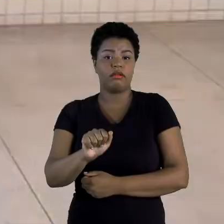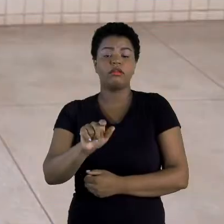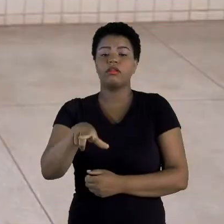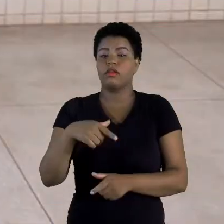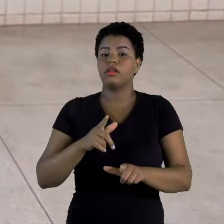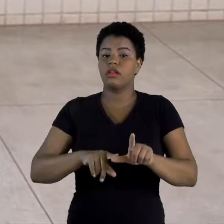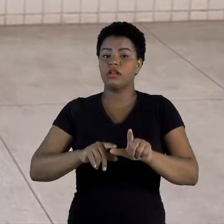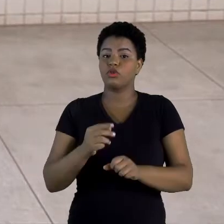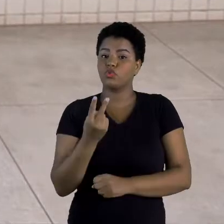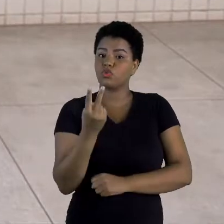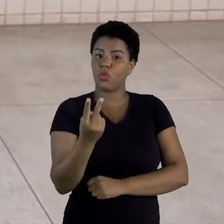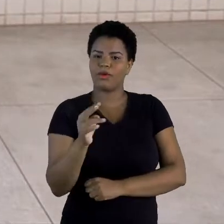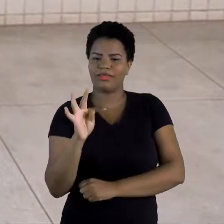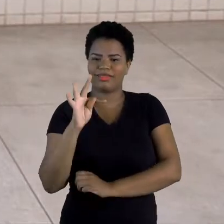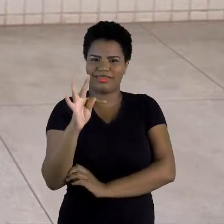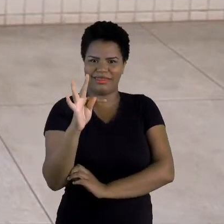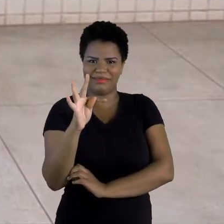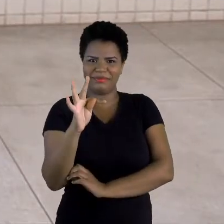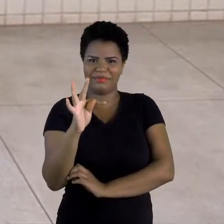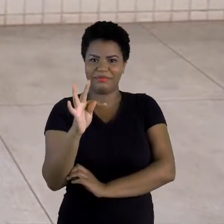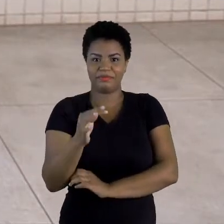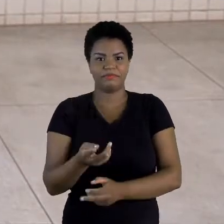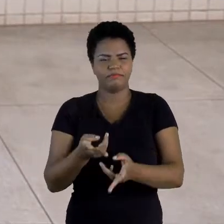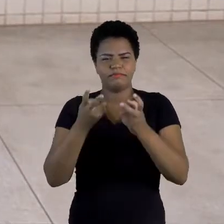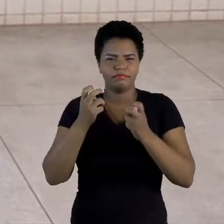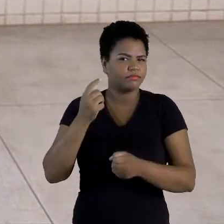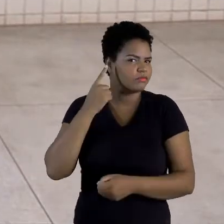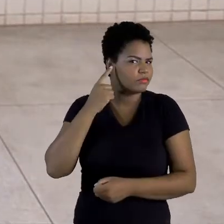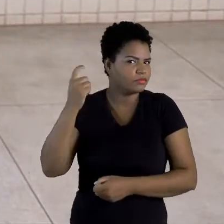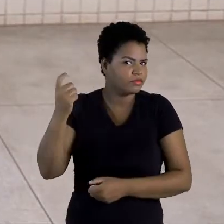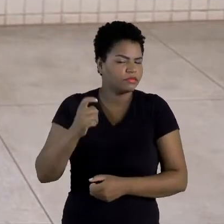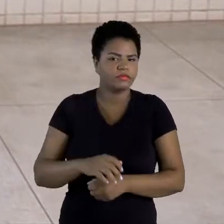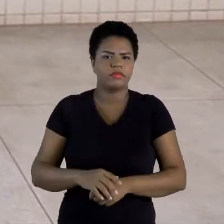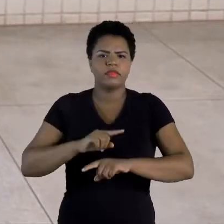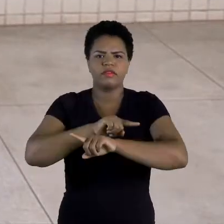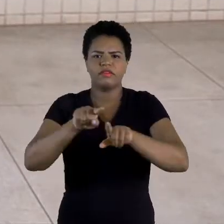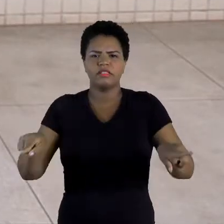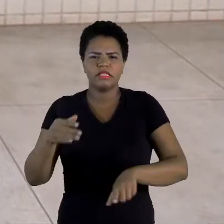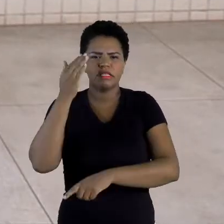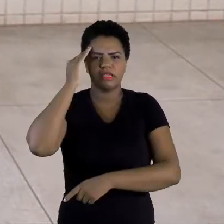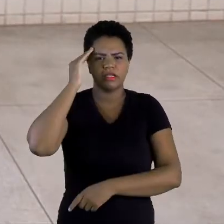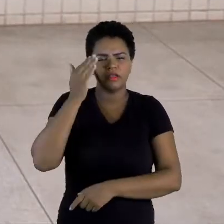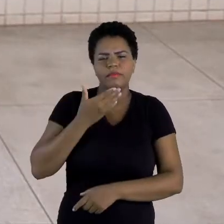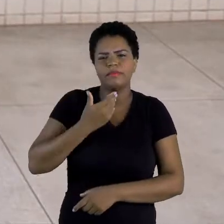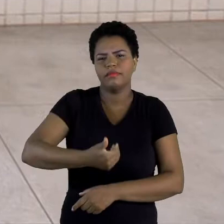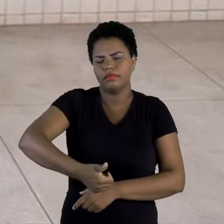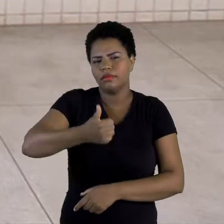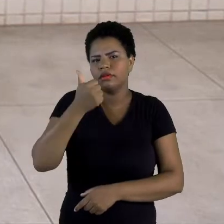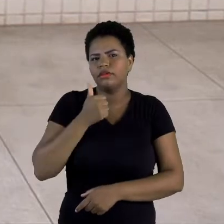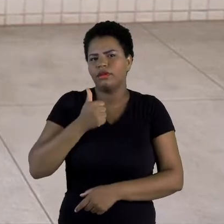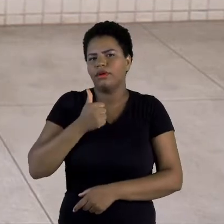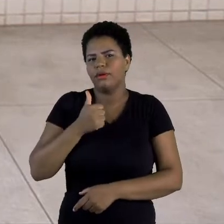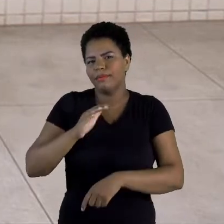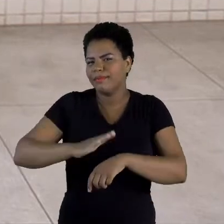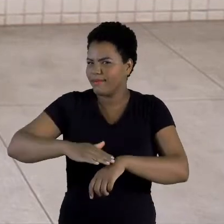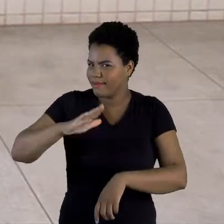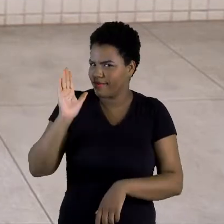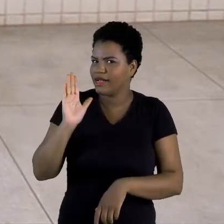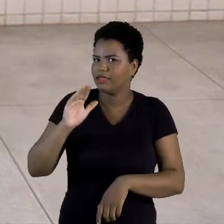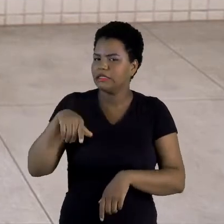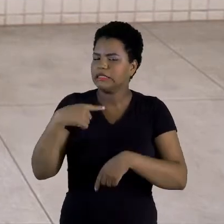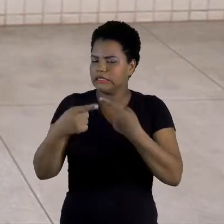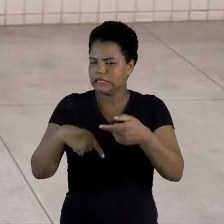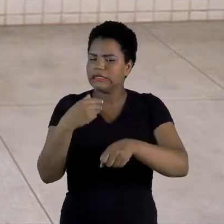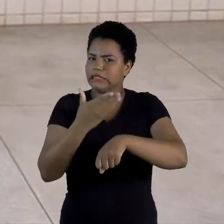certo? Observar os sons. Para que vocês entendam melhor, um pouco mais, e depois praticar